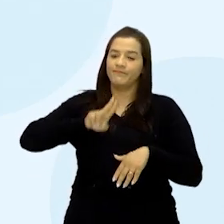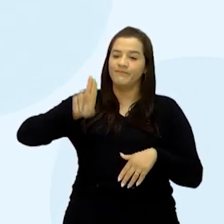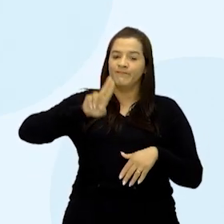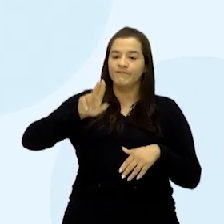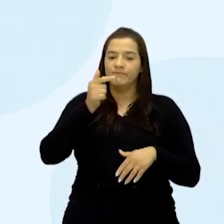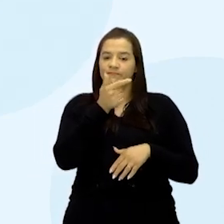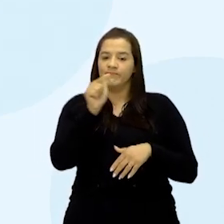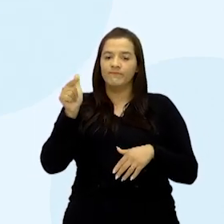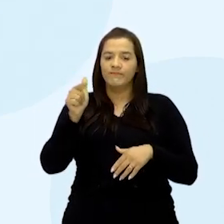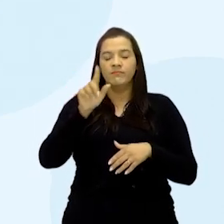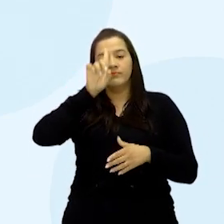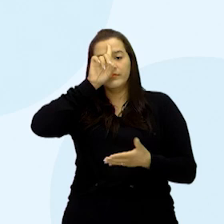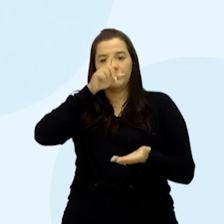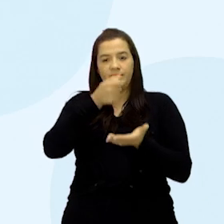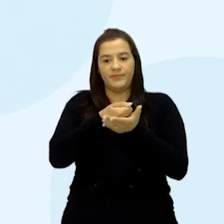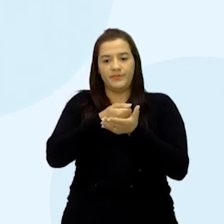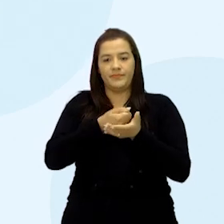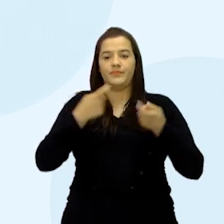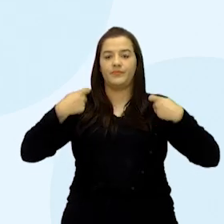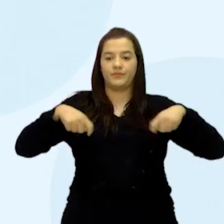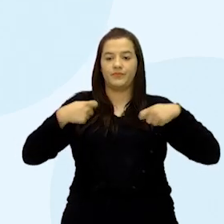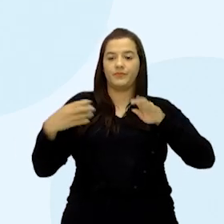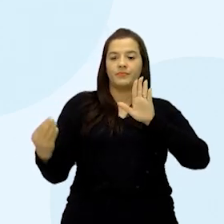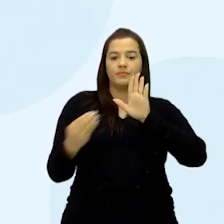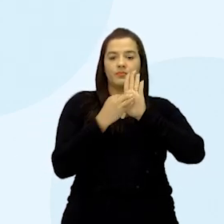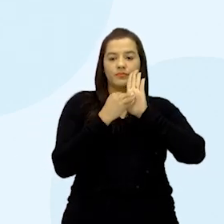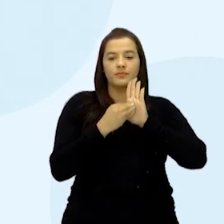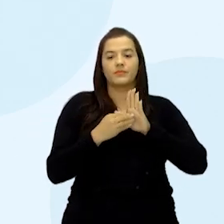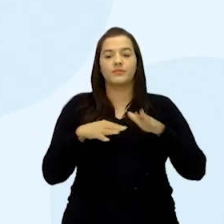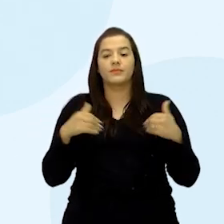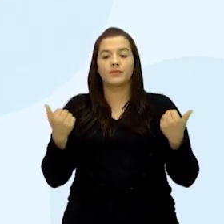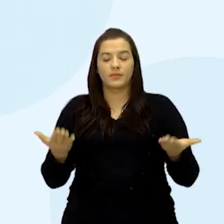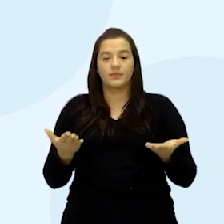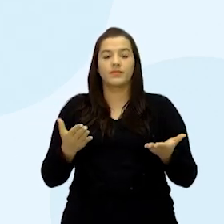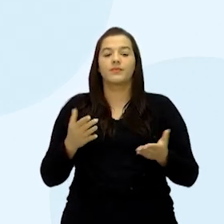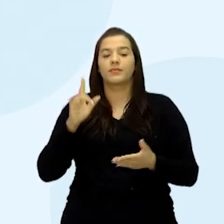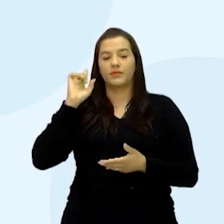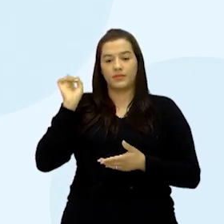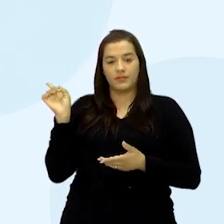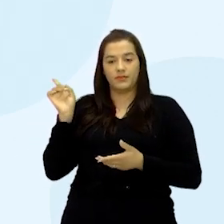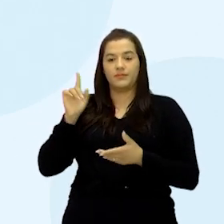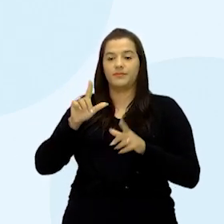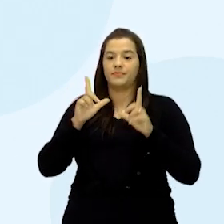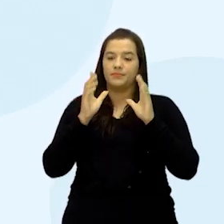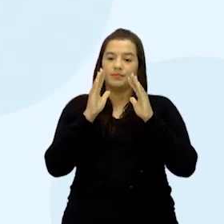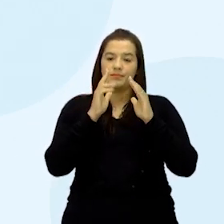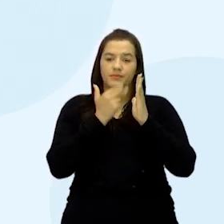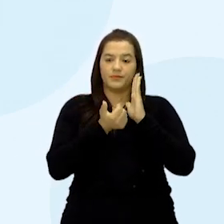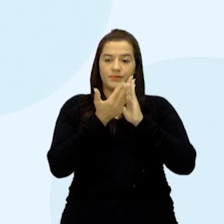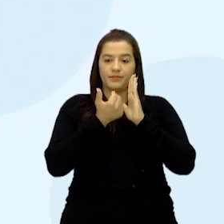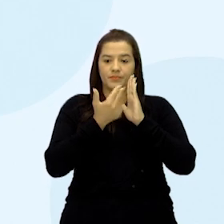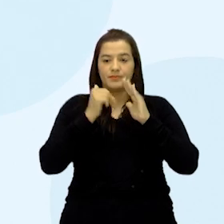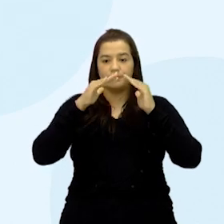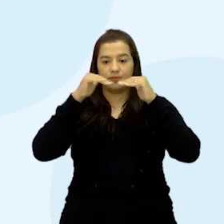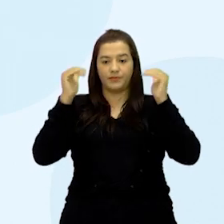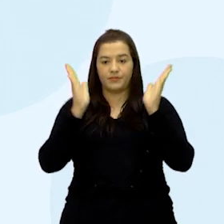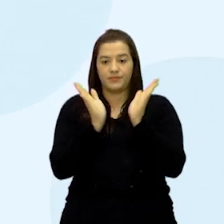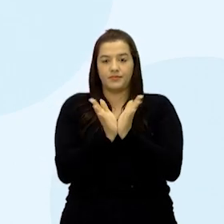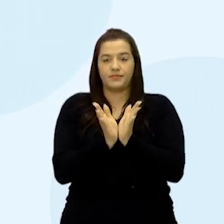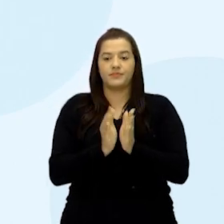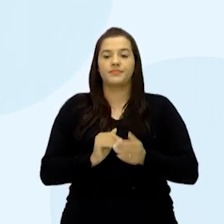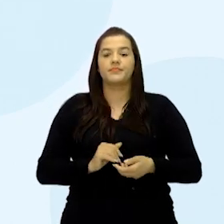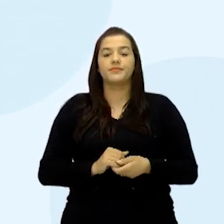se você tomar uma decisão, você coloca aí a sua decisão neste desenho aí. Perfeito, muito bom. Beleza?